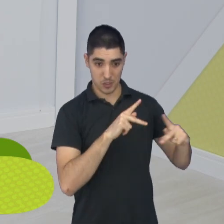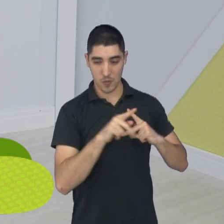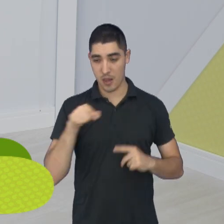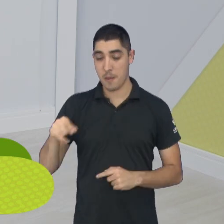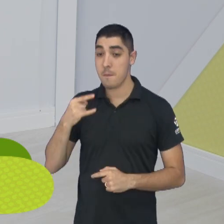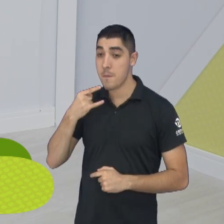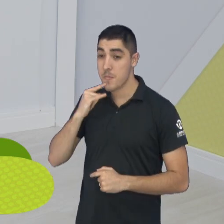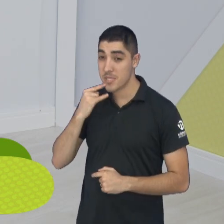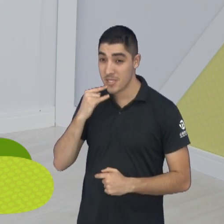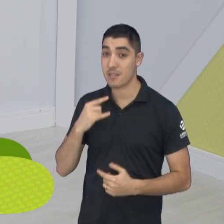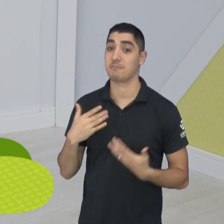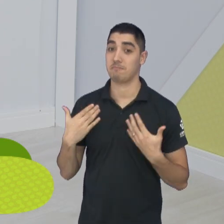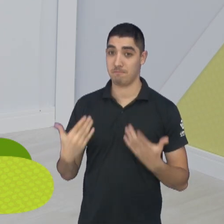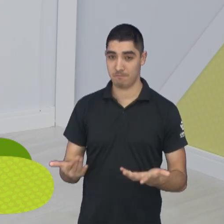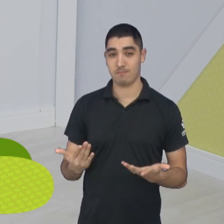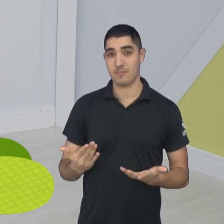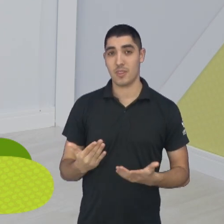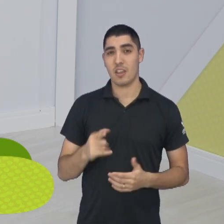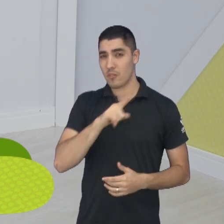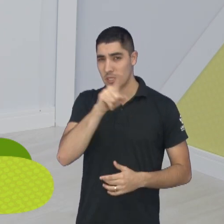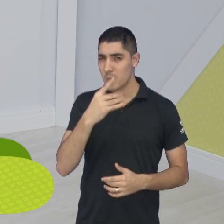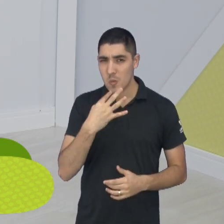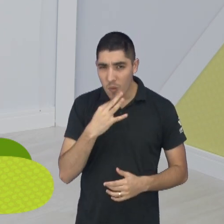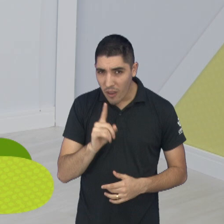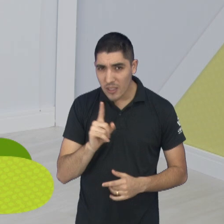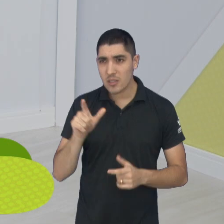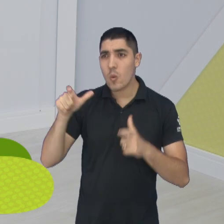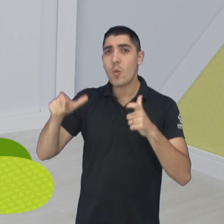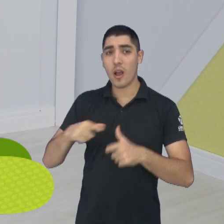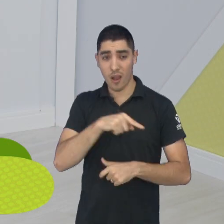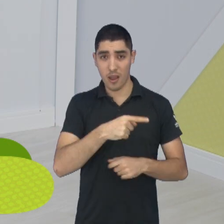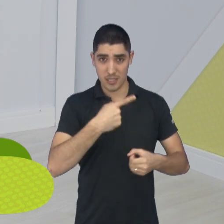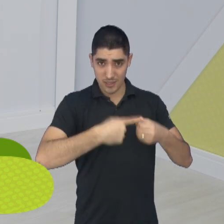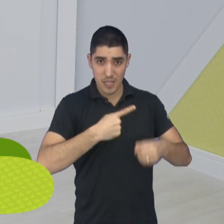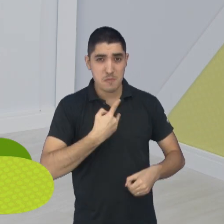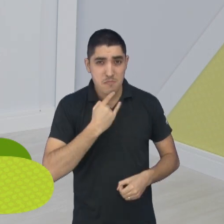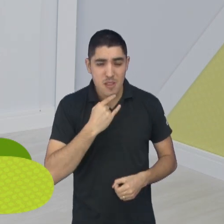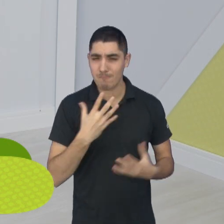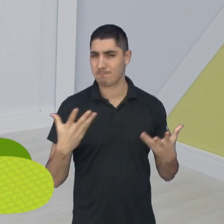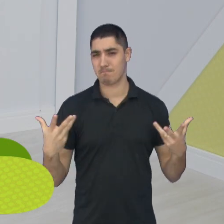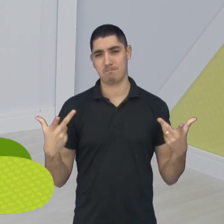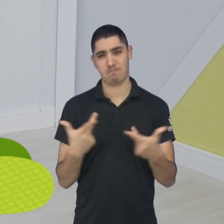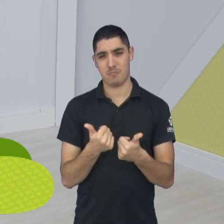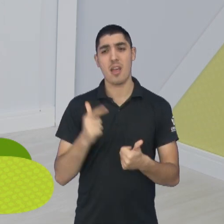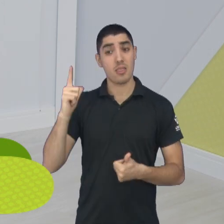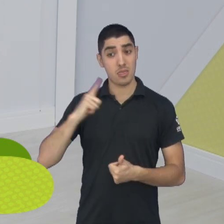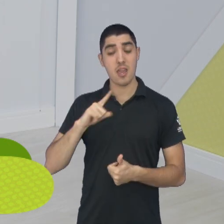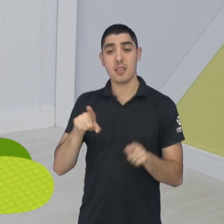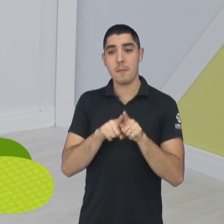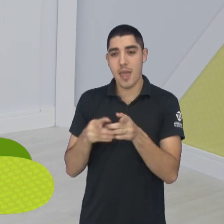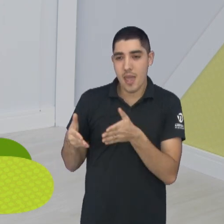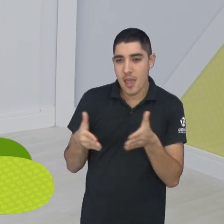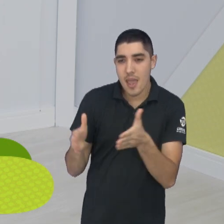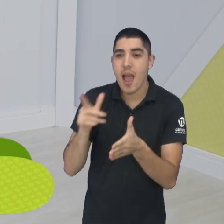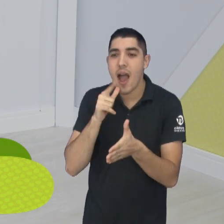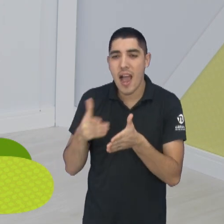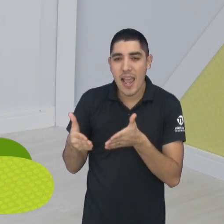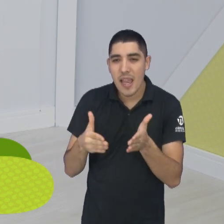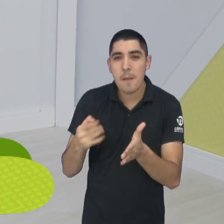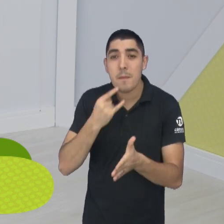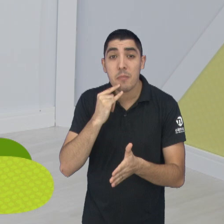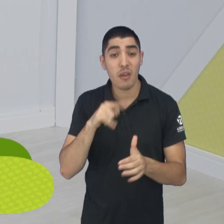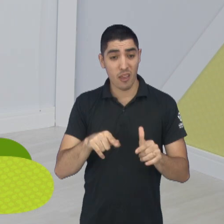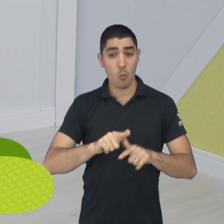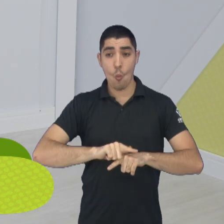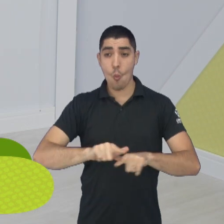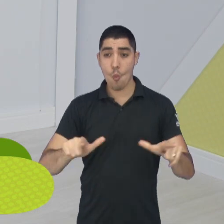lembra aqui São José dos Campos. Se você não conhece, conheça Piracicaba, é uma cidade bem bacana, até porque tem o rio de Piracicaba lá, que tem nada no rio, mas tem